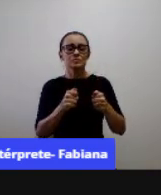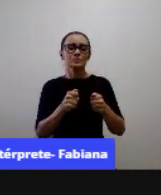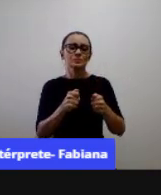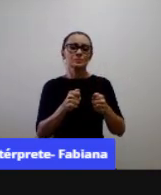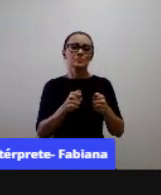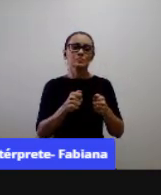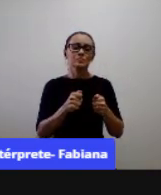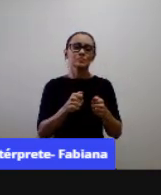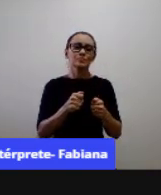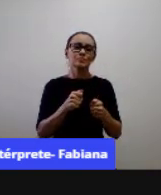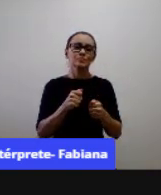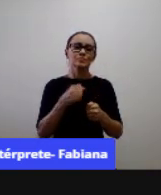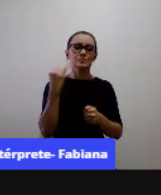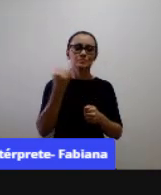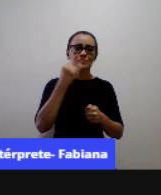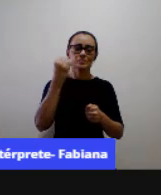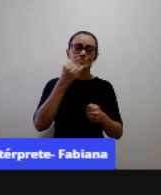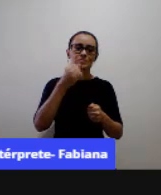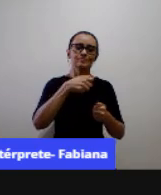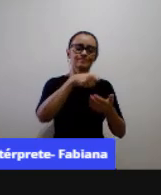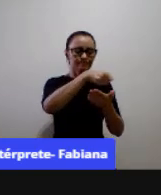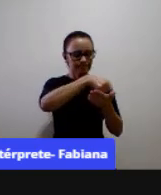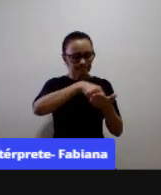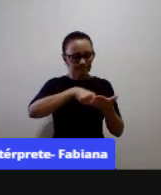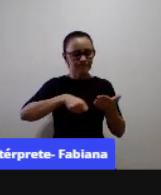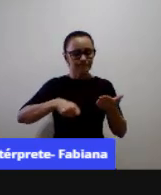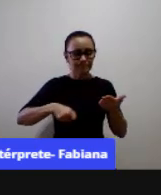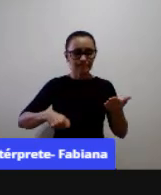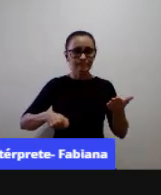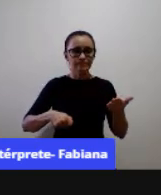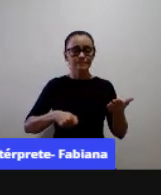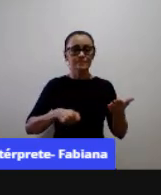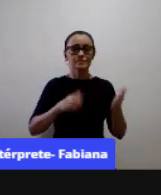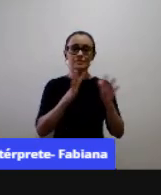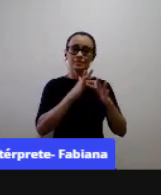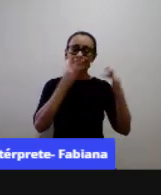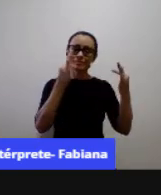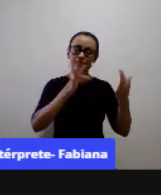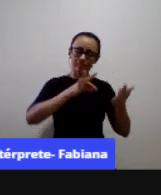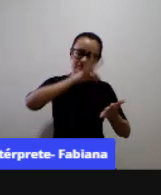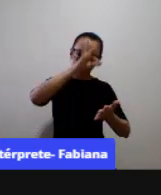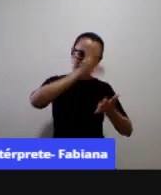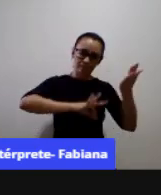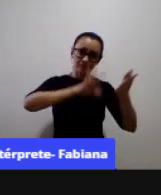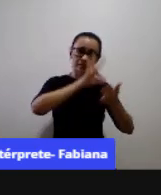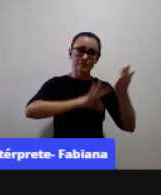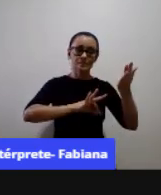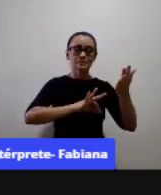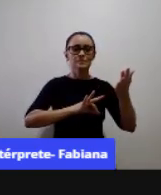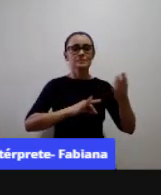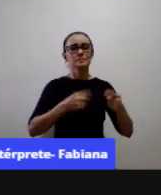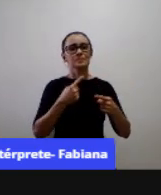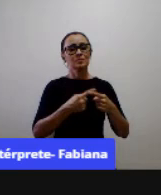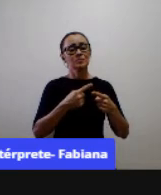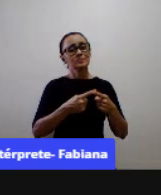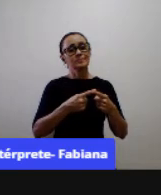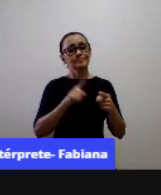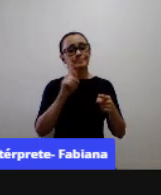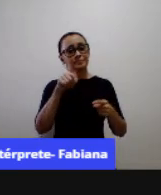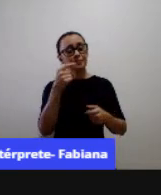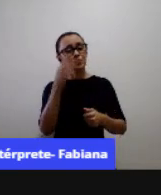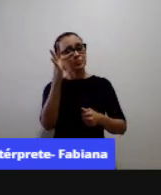ser, inclusive, assinado por essa família, para que não haja, numa situação futura,